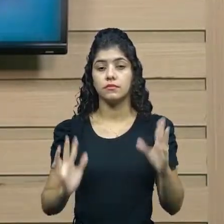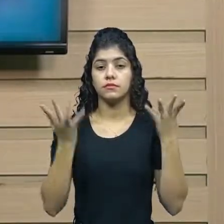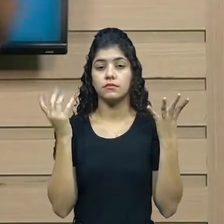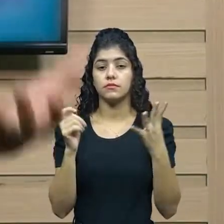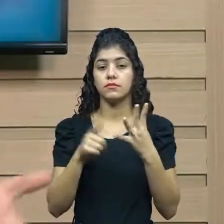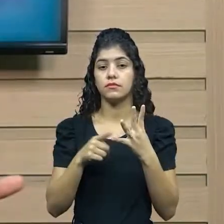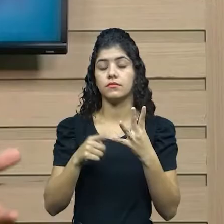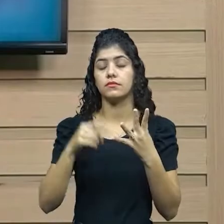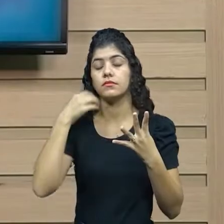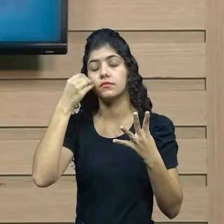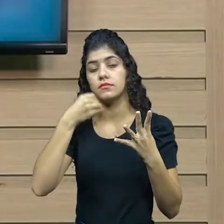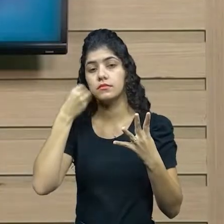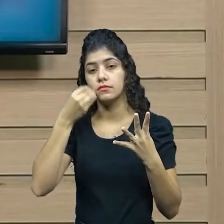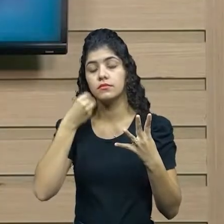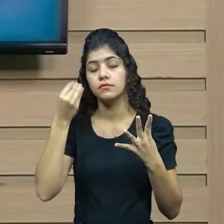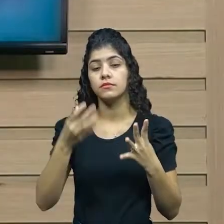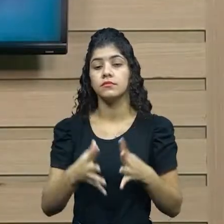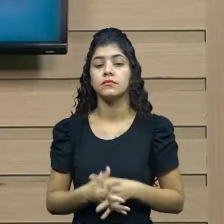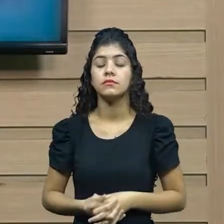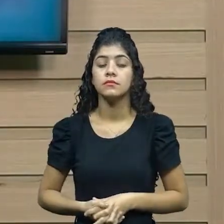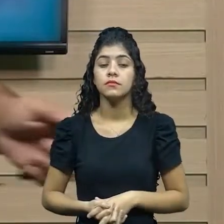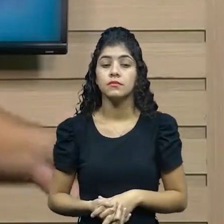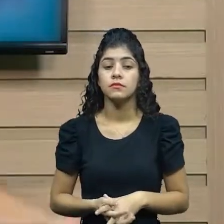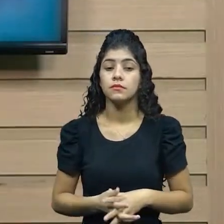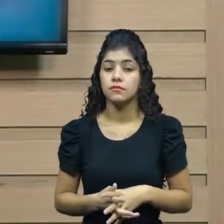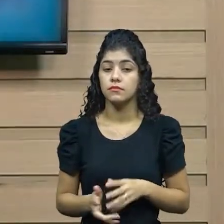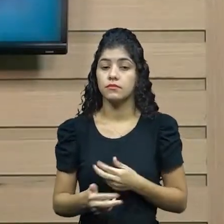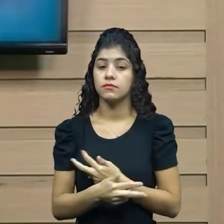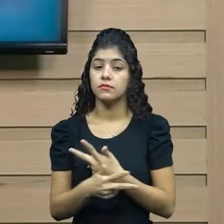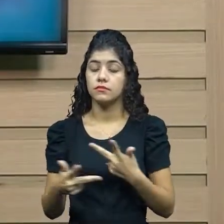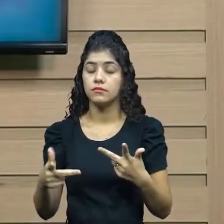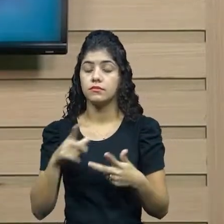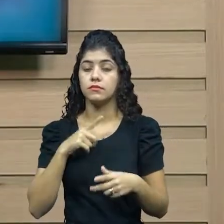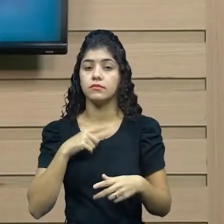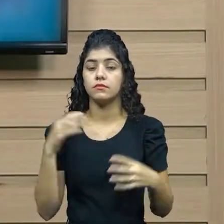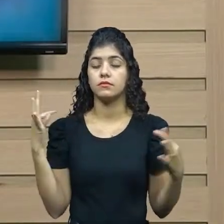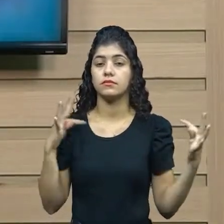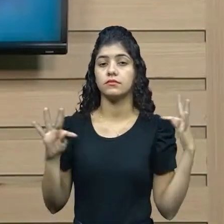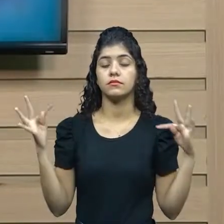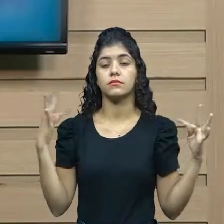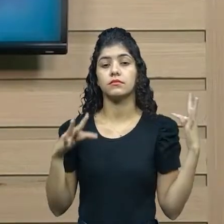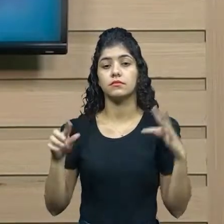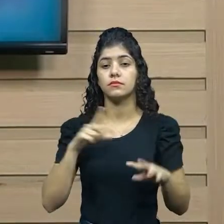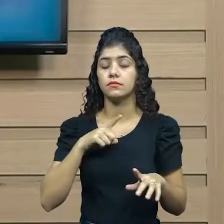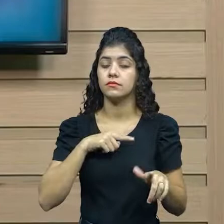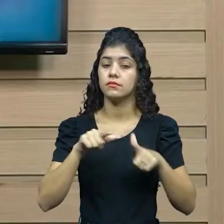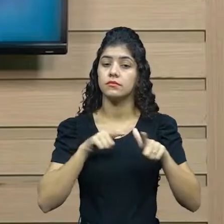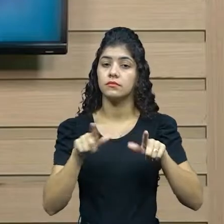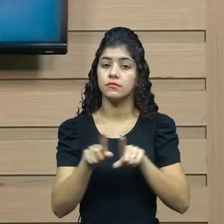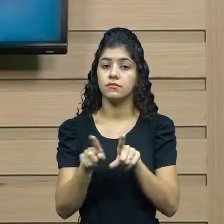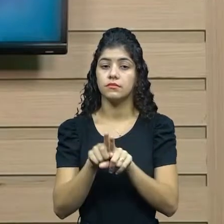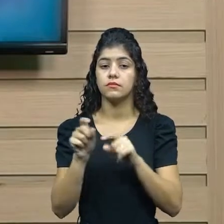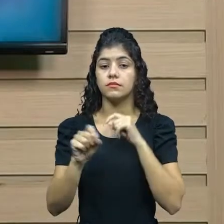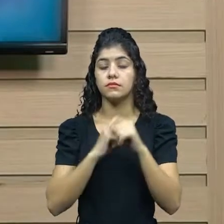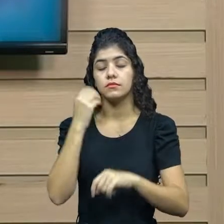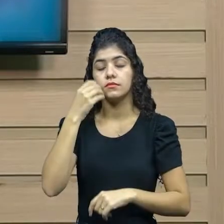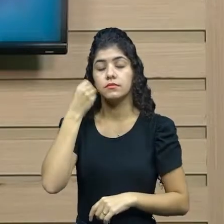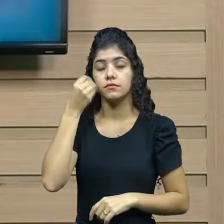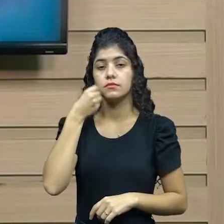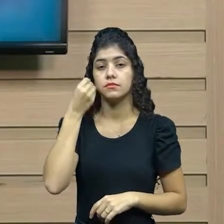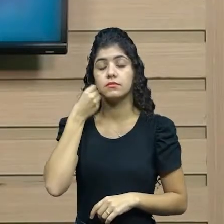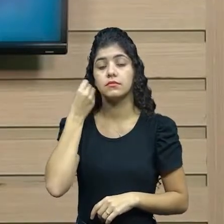a experiências, tá bom? Então, vamos supor que você trabalhe na área de turismo, vai ter que trabalhar com a questão das